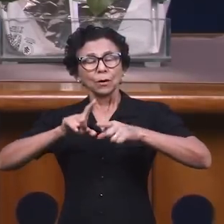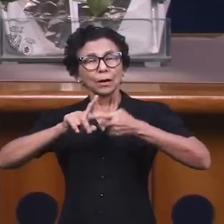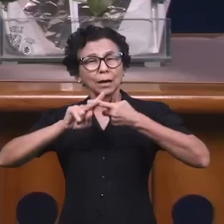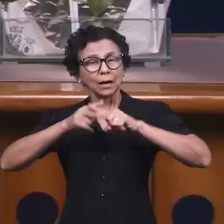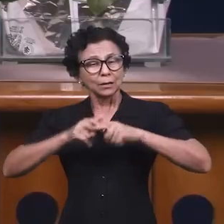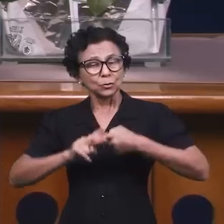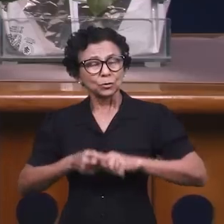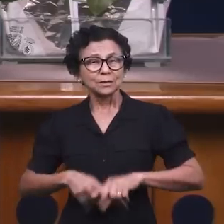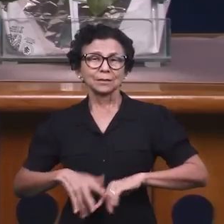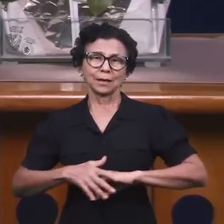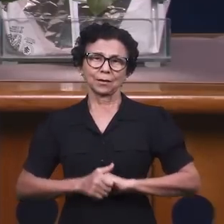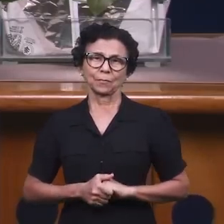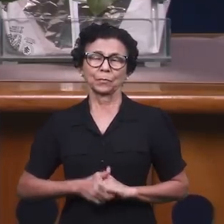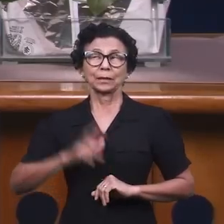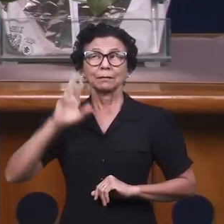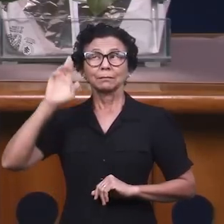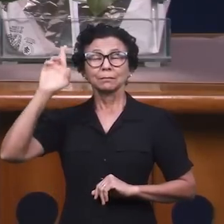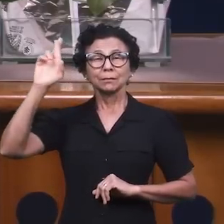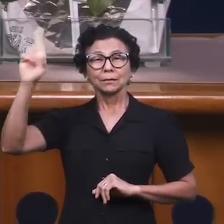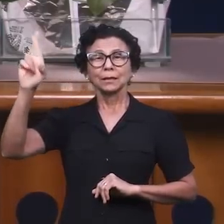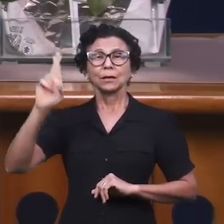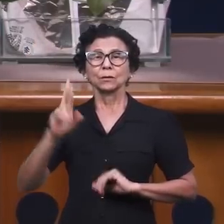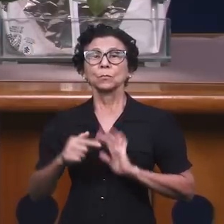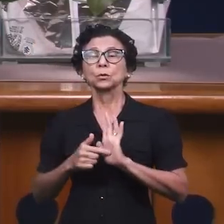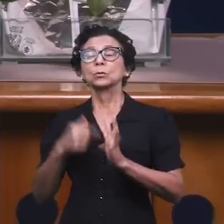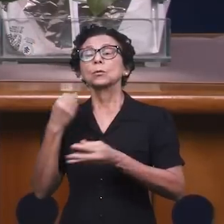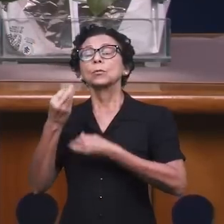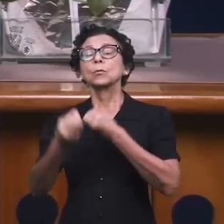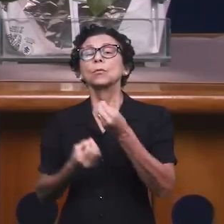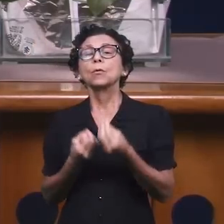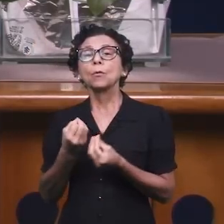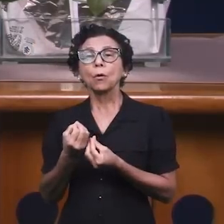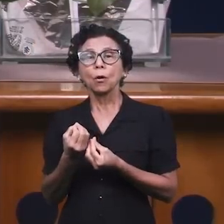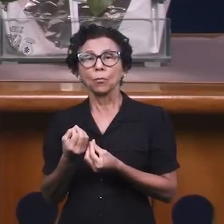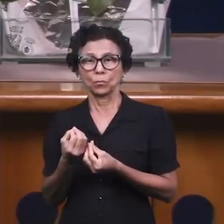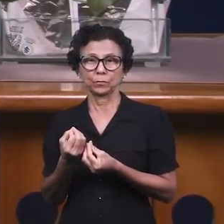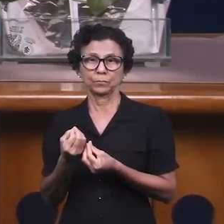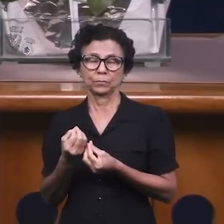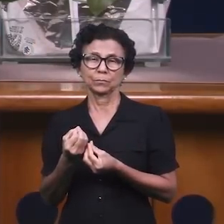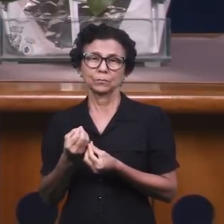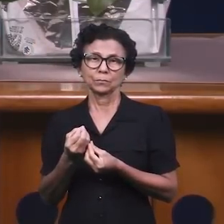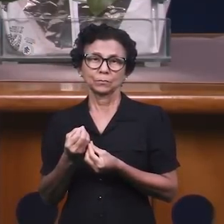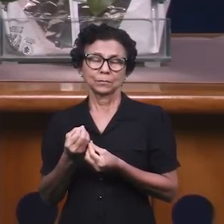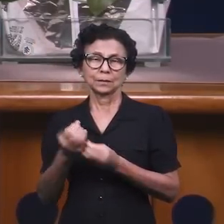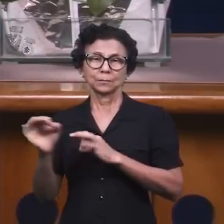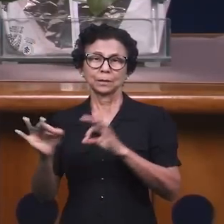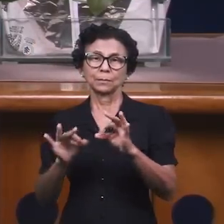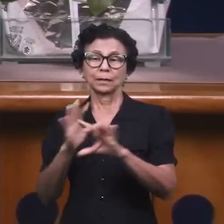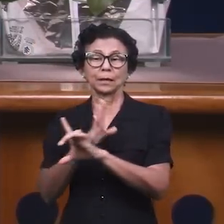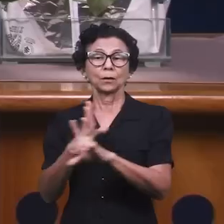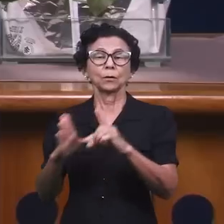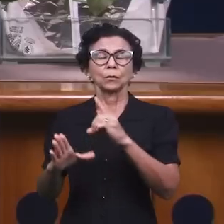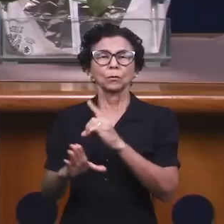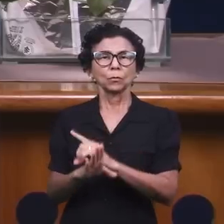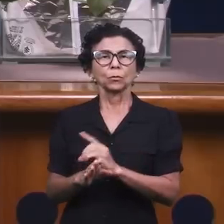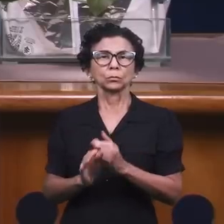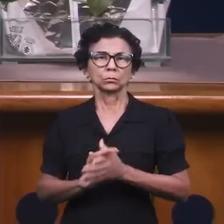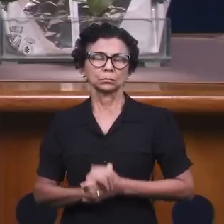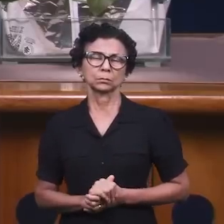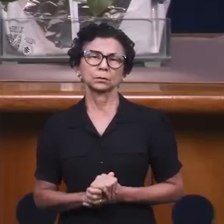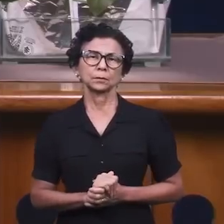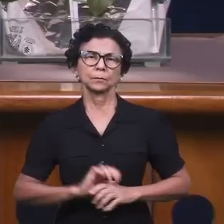que foi estabelecido por Deus. Em Jerusalém havia o templo, haviam as festas, os mandamentos. Então tudo